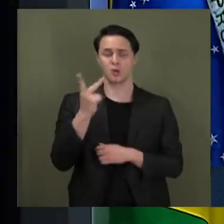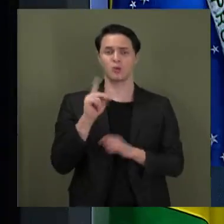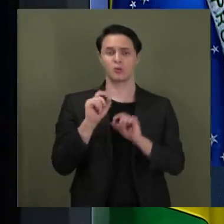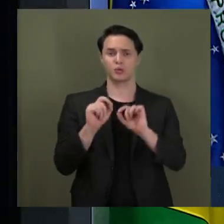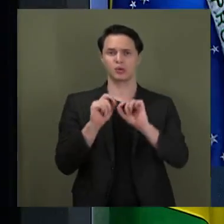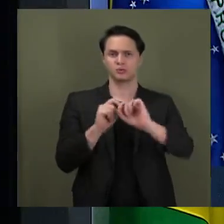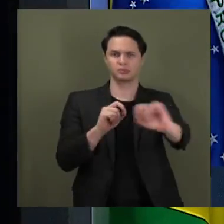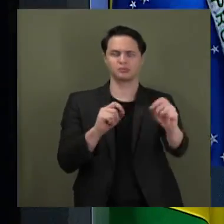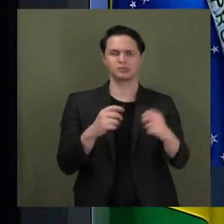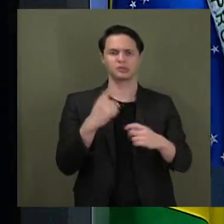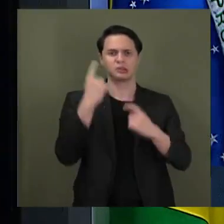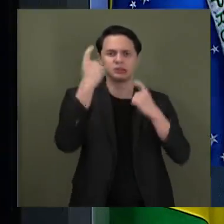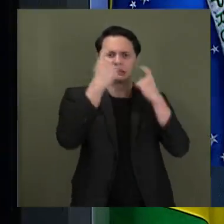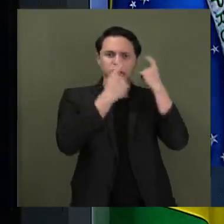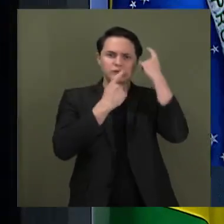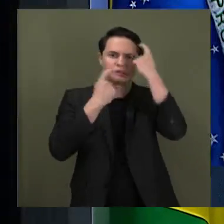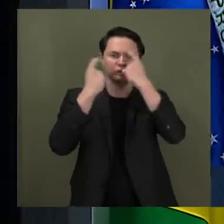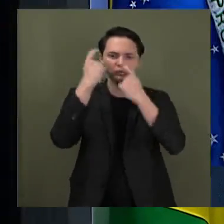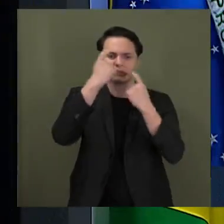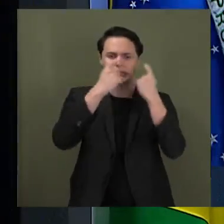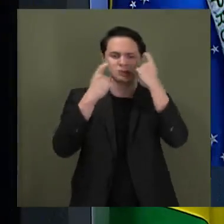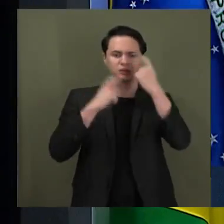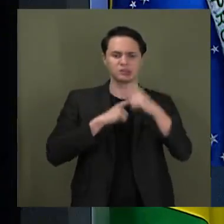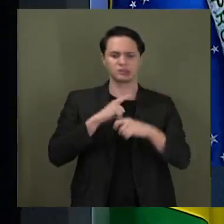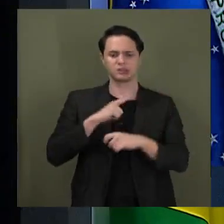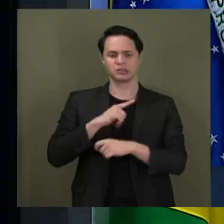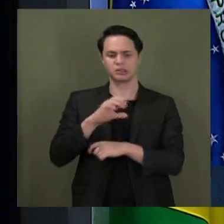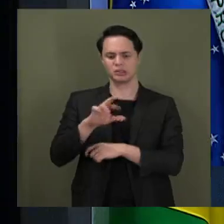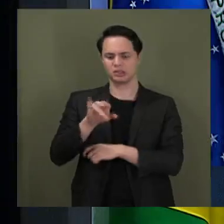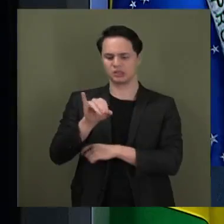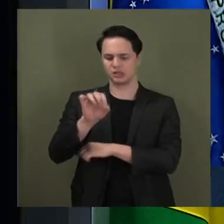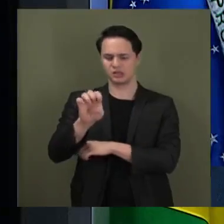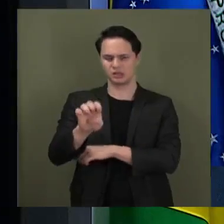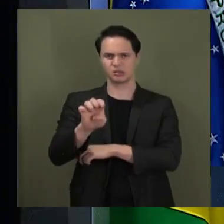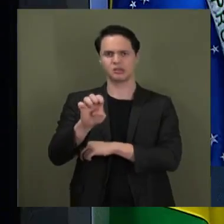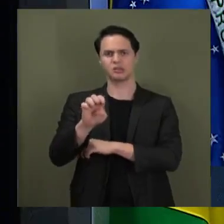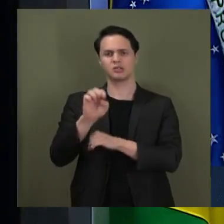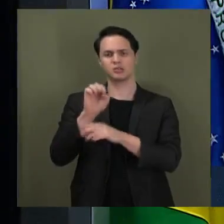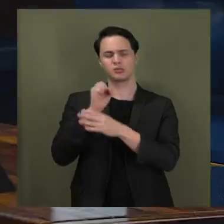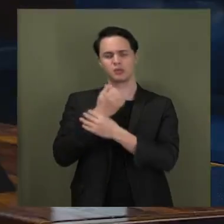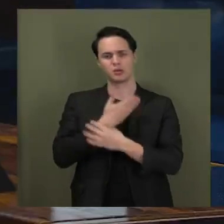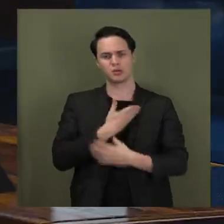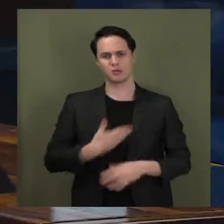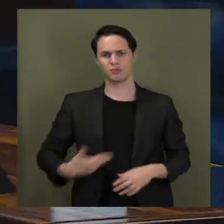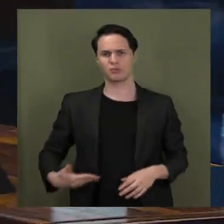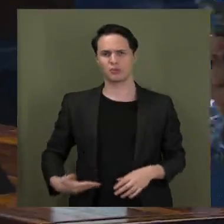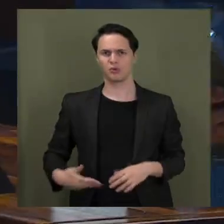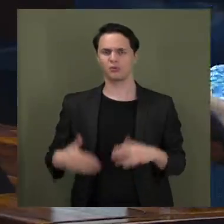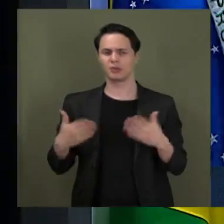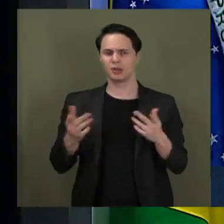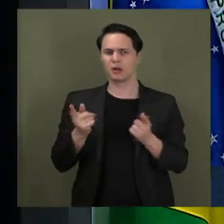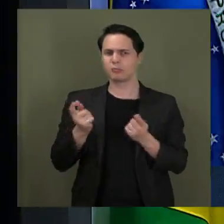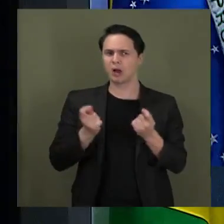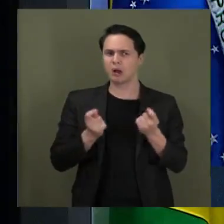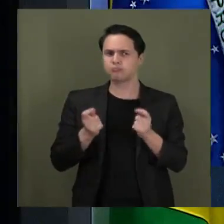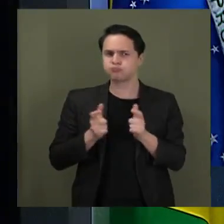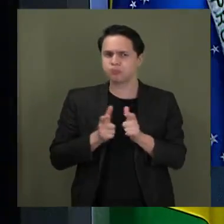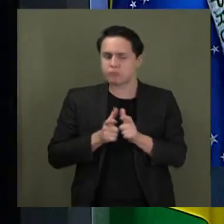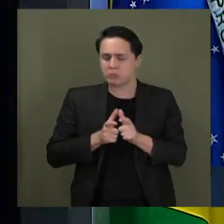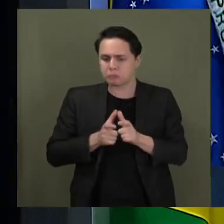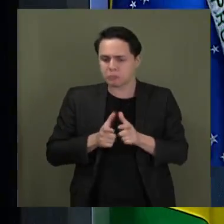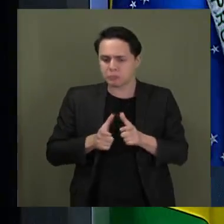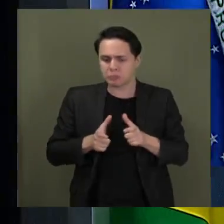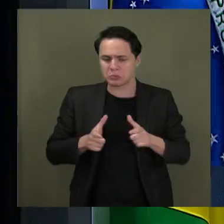está muito preocupado com a crise de segurança pública, senadora Damares, e o domínio crescente